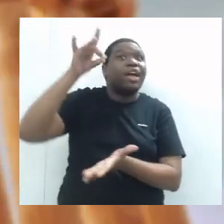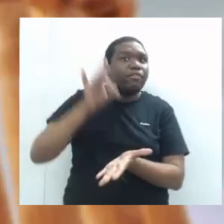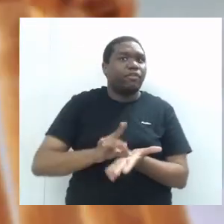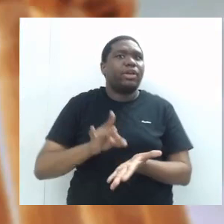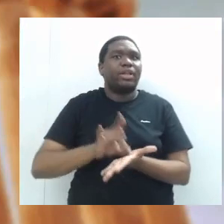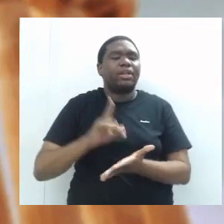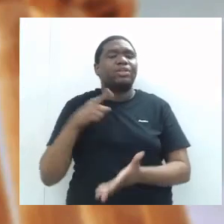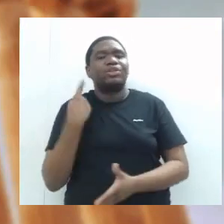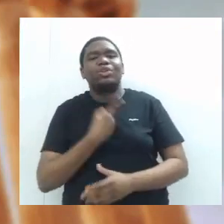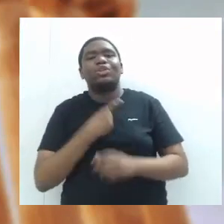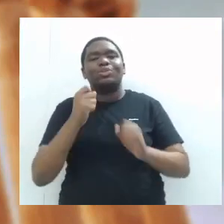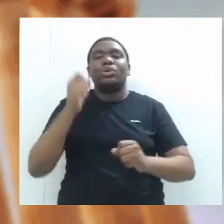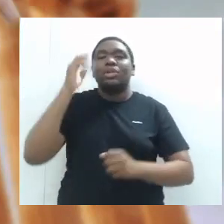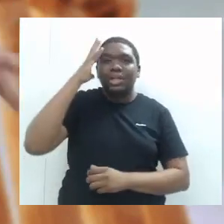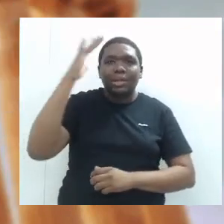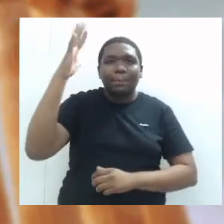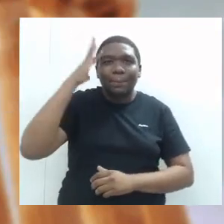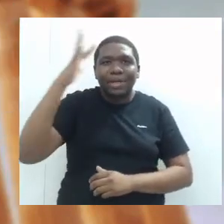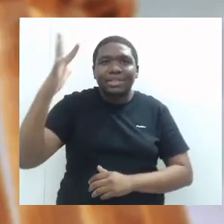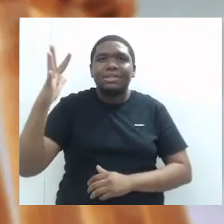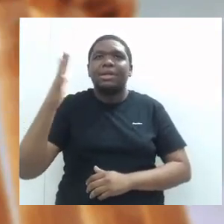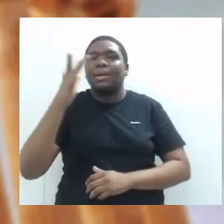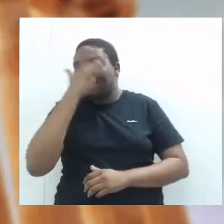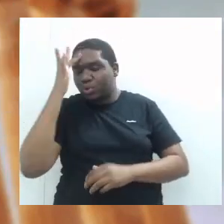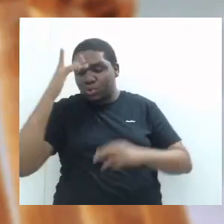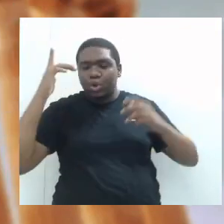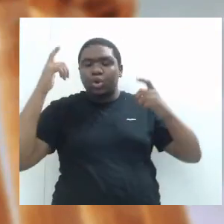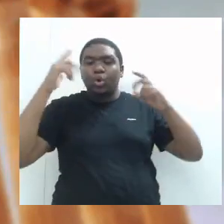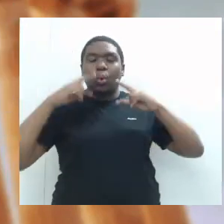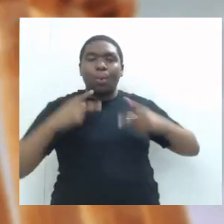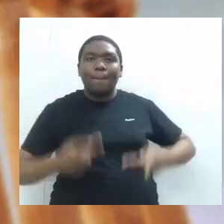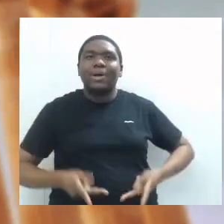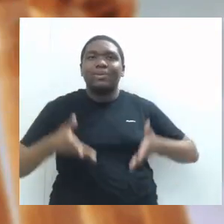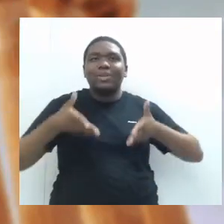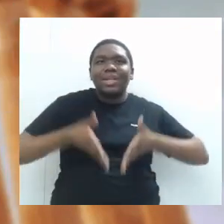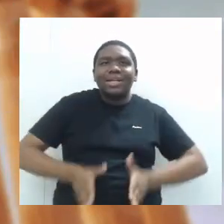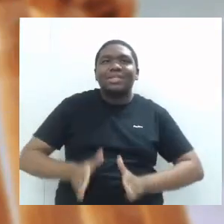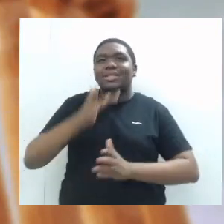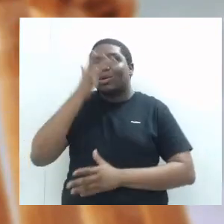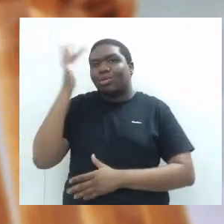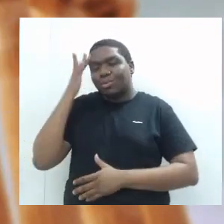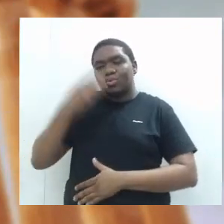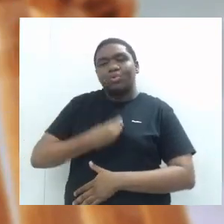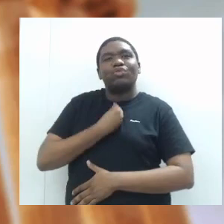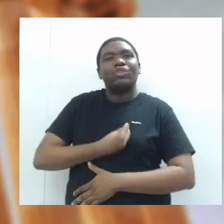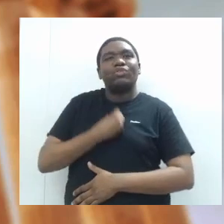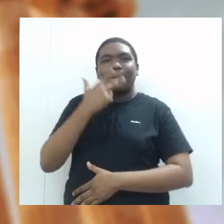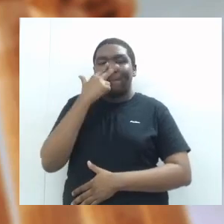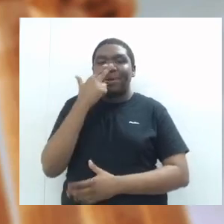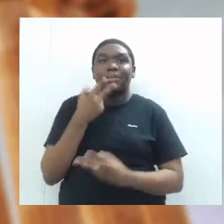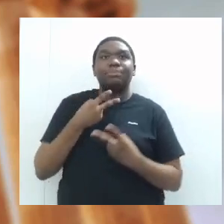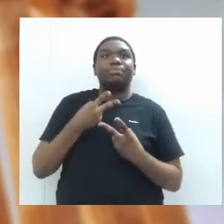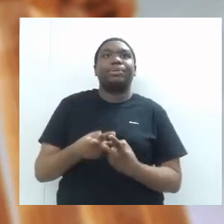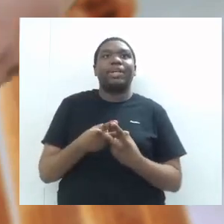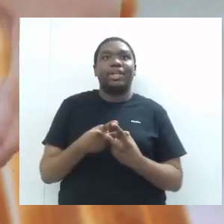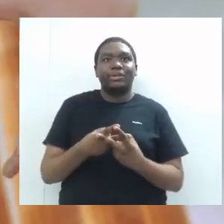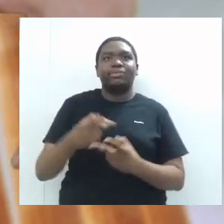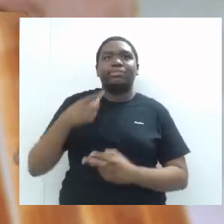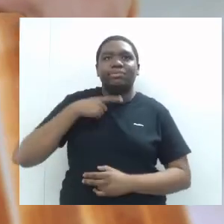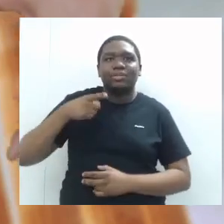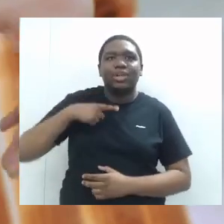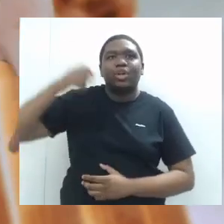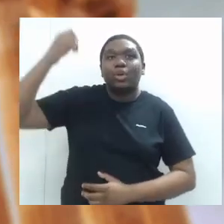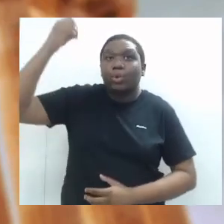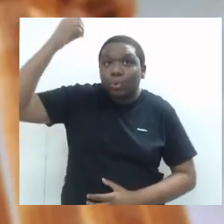imaginar uma caverna, seres humanos que nasceram e que vivem acorrentados. Há uma luz,